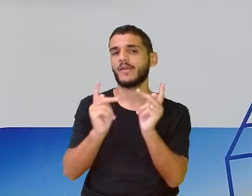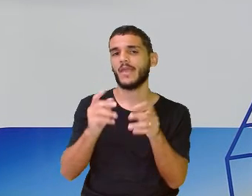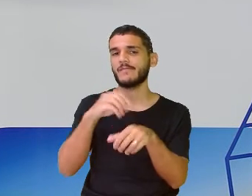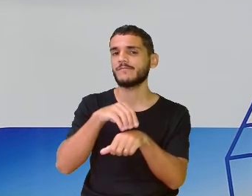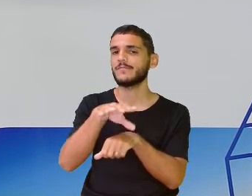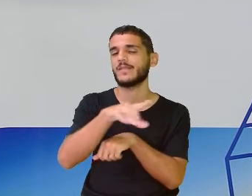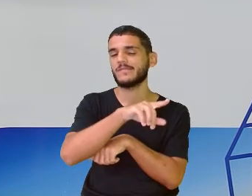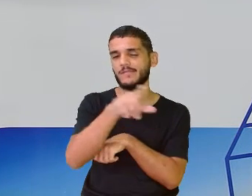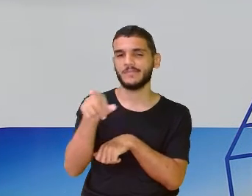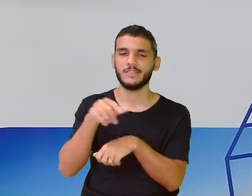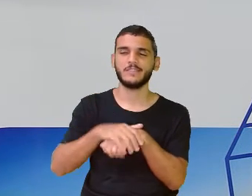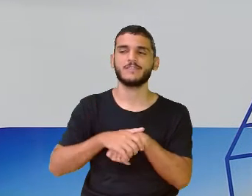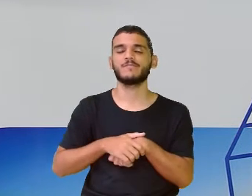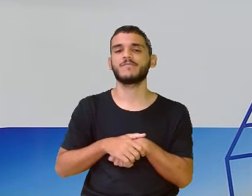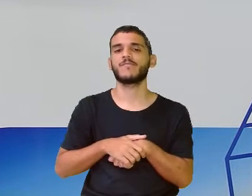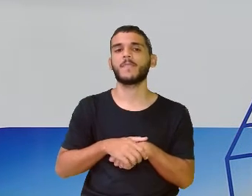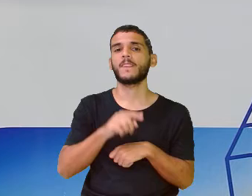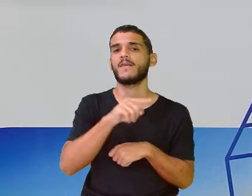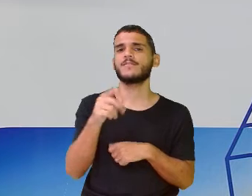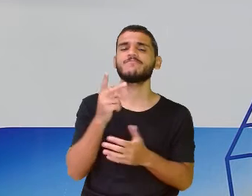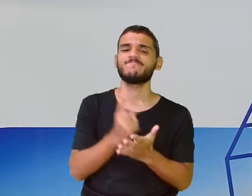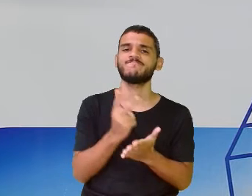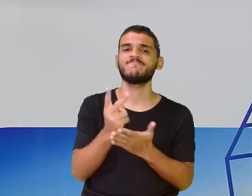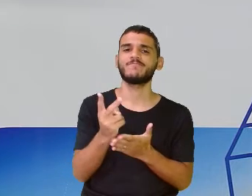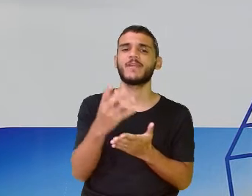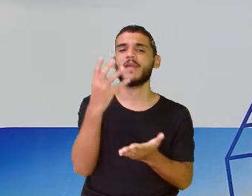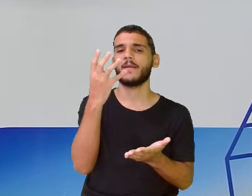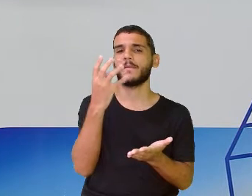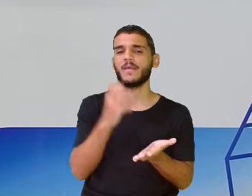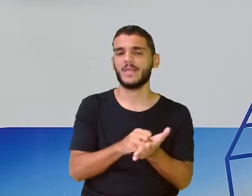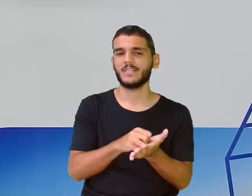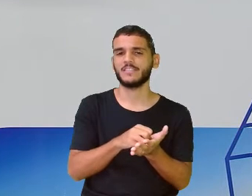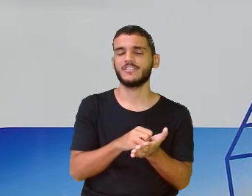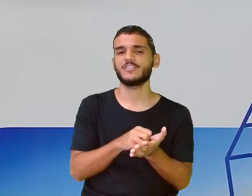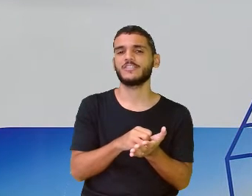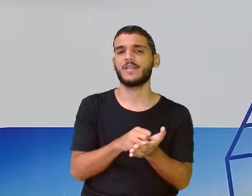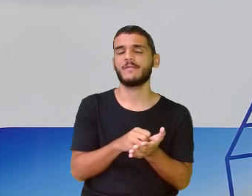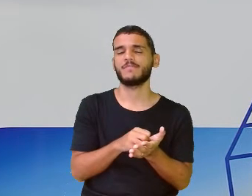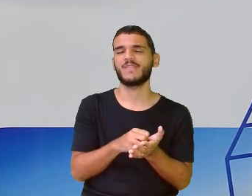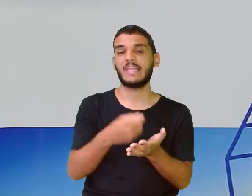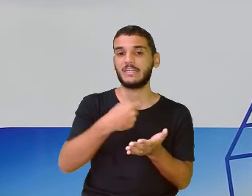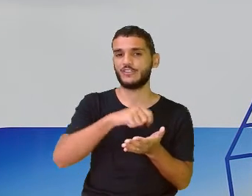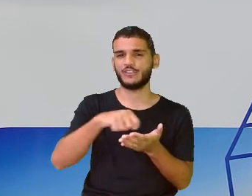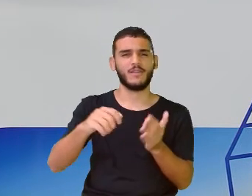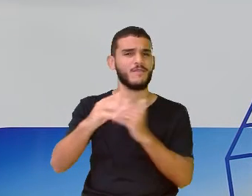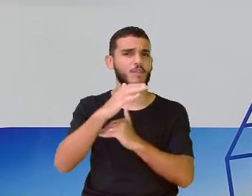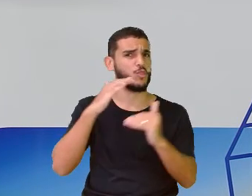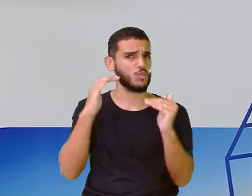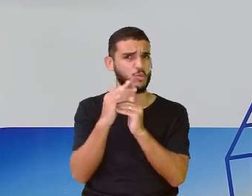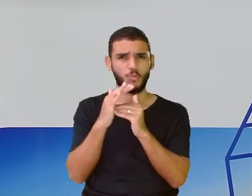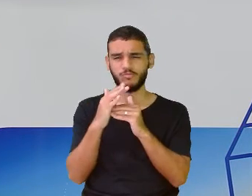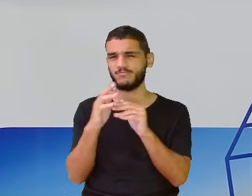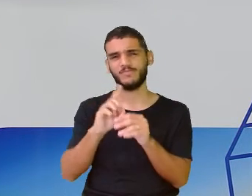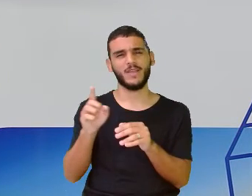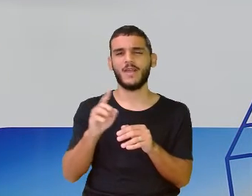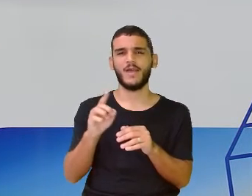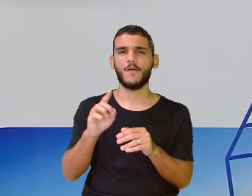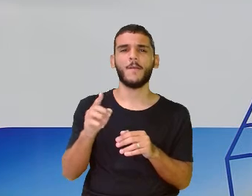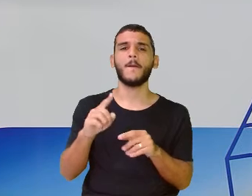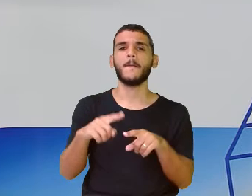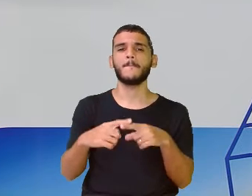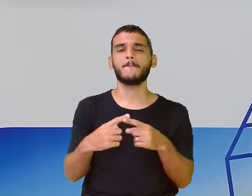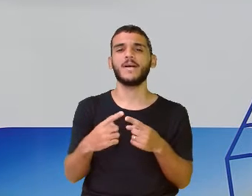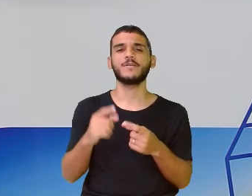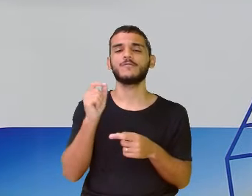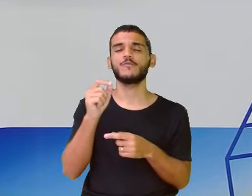minha dica, não é, de você sempre registrar, não é escrever tudo, tá, gente? Não precisa. Mas aquele tópico que você achou importante, com